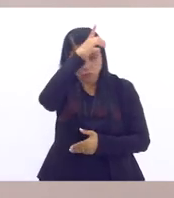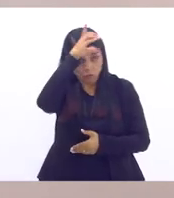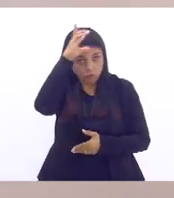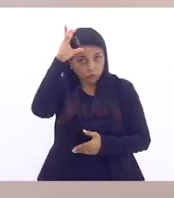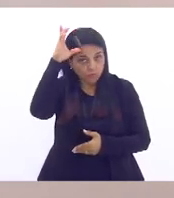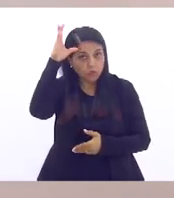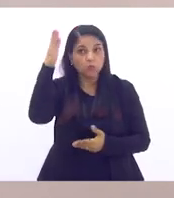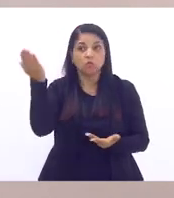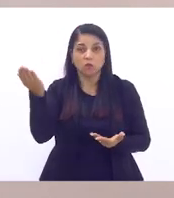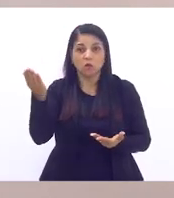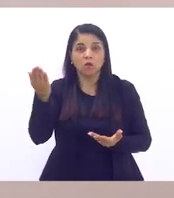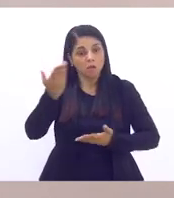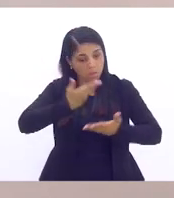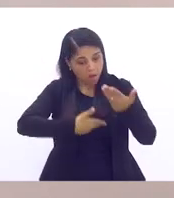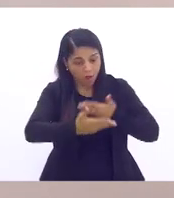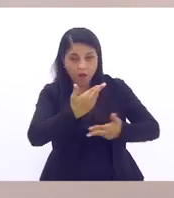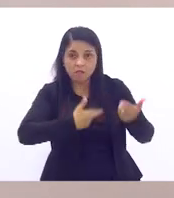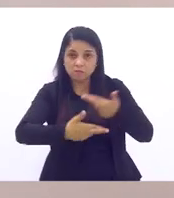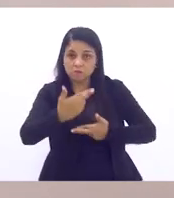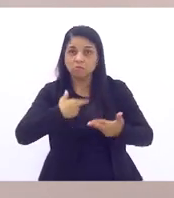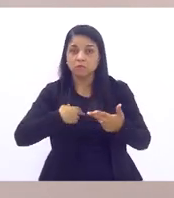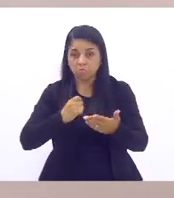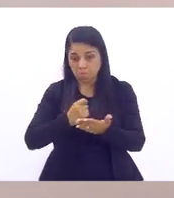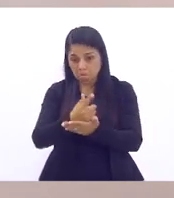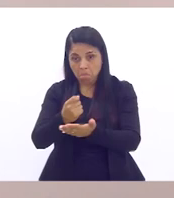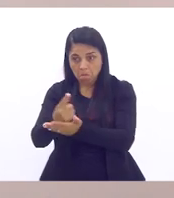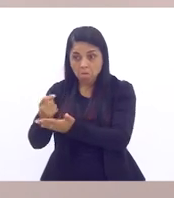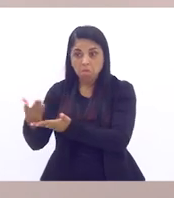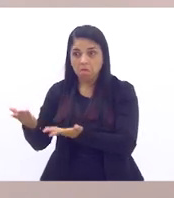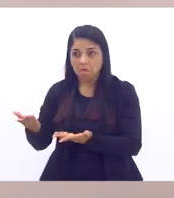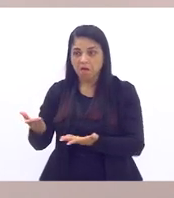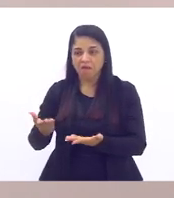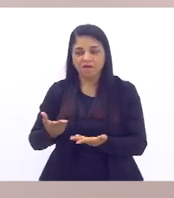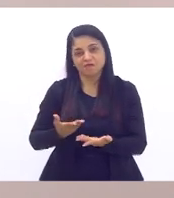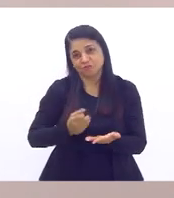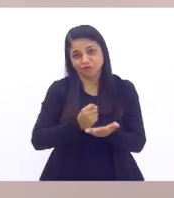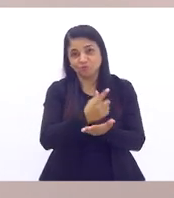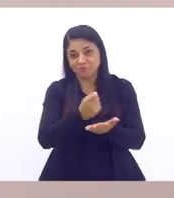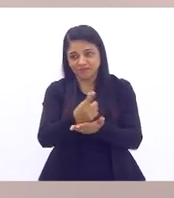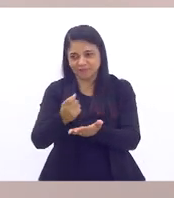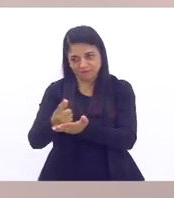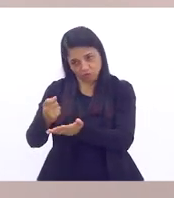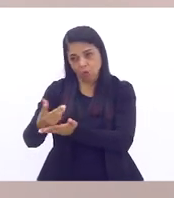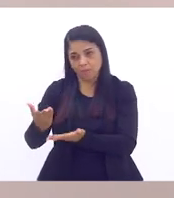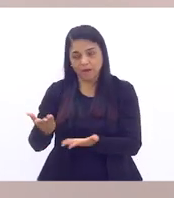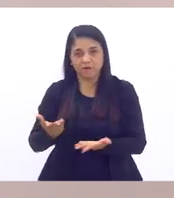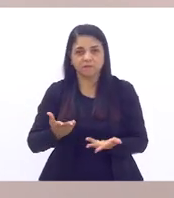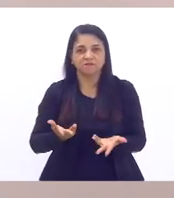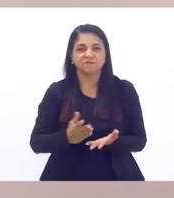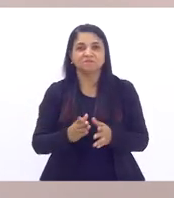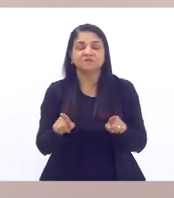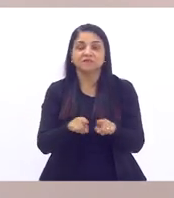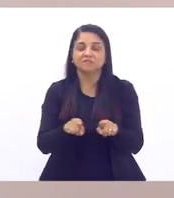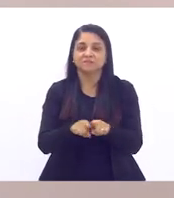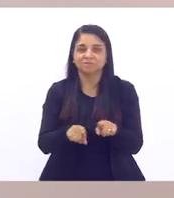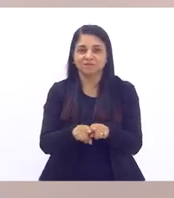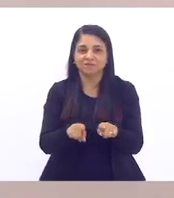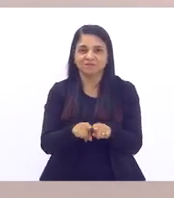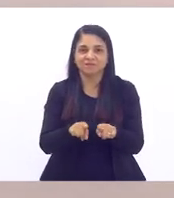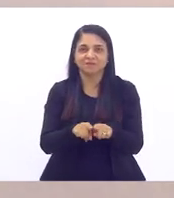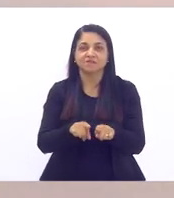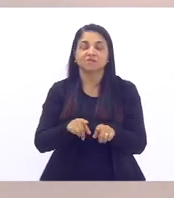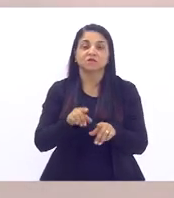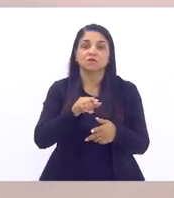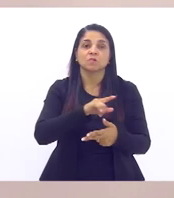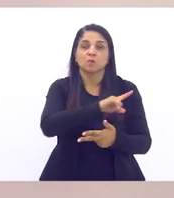é uma relação consumerista mas foi algo discussão e eu tenho sustentável também que ainda que